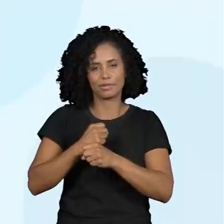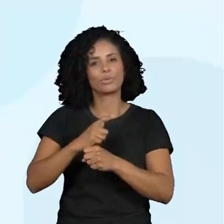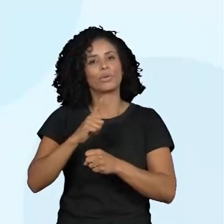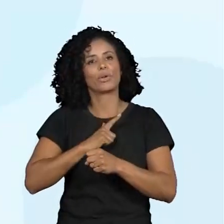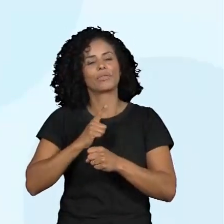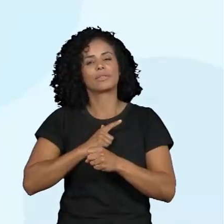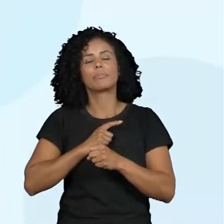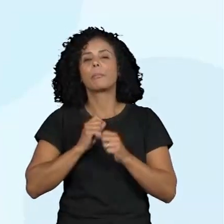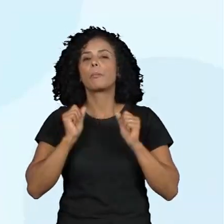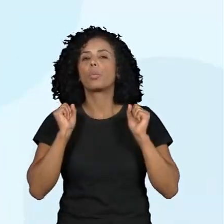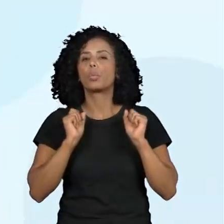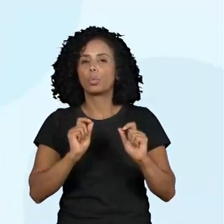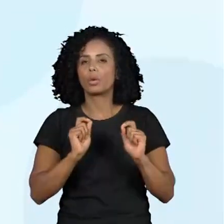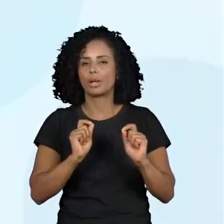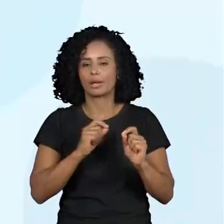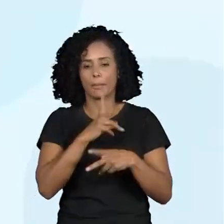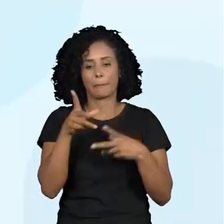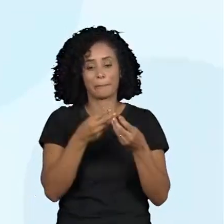casarão.